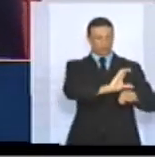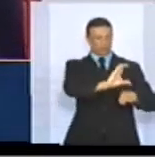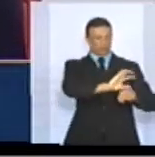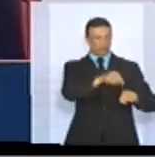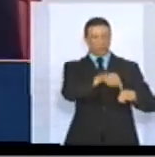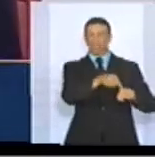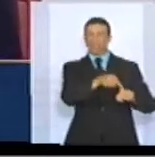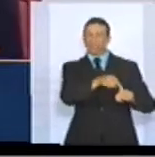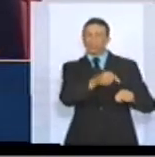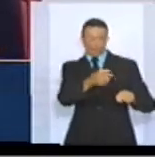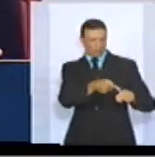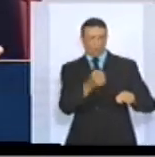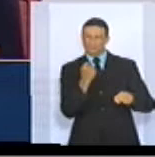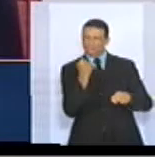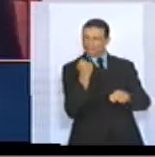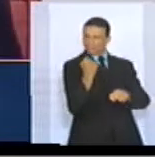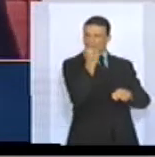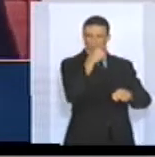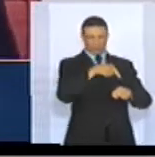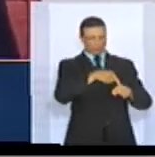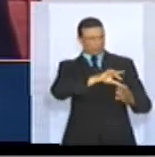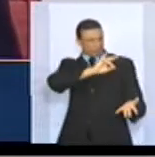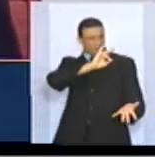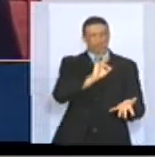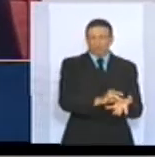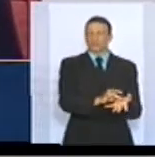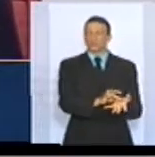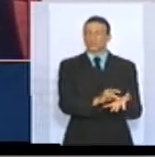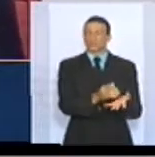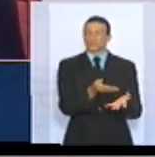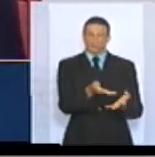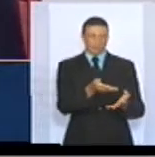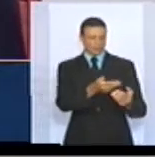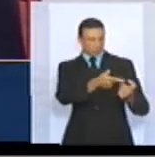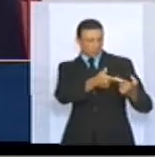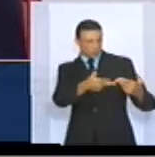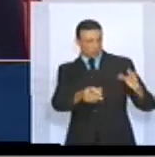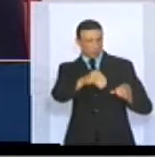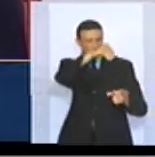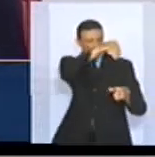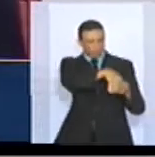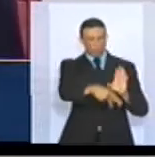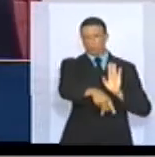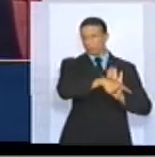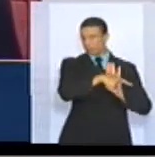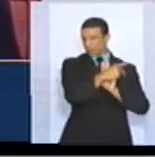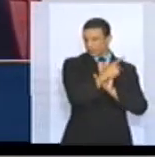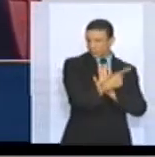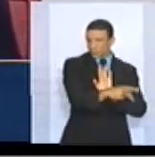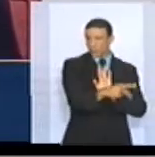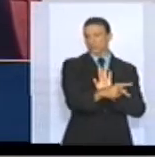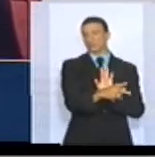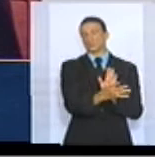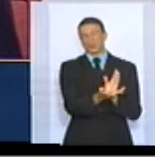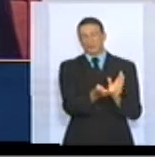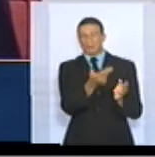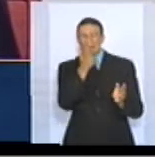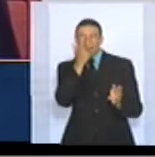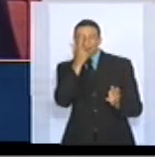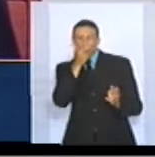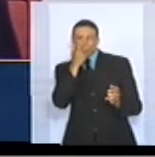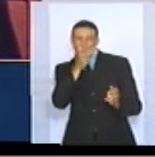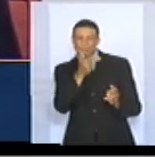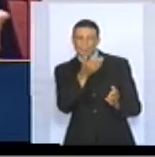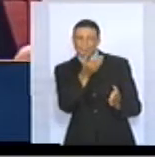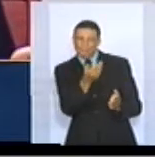tão fortemente substantiva, as matérias, via de regra, elas escapam ao